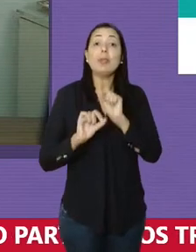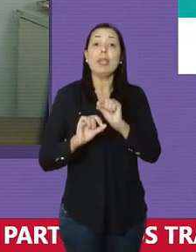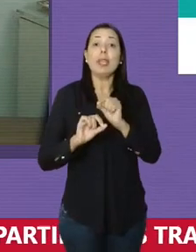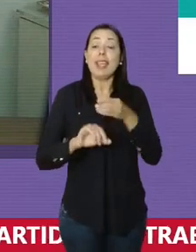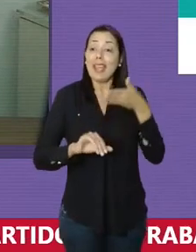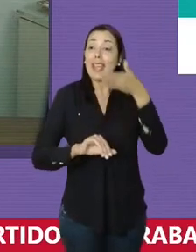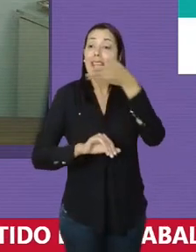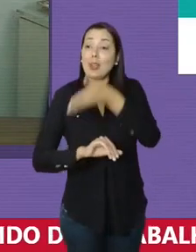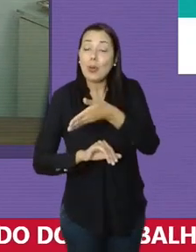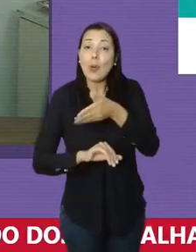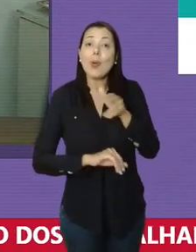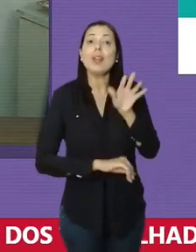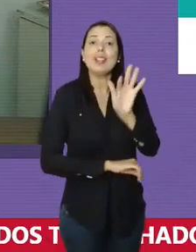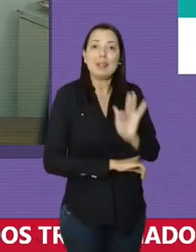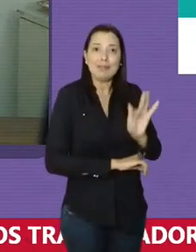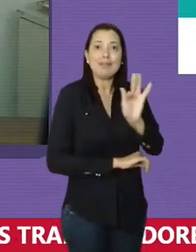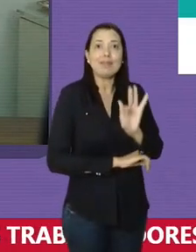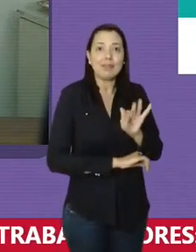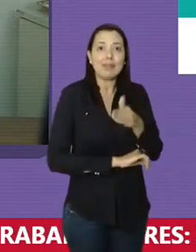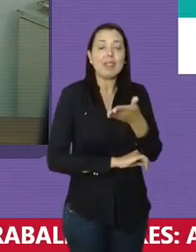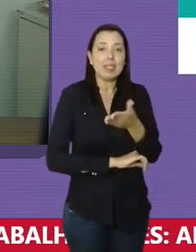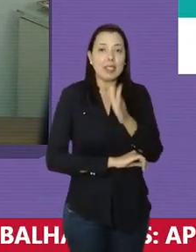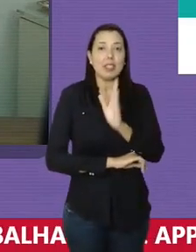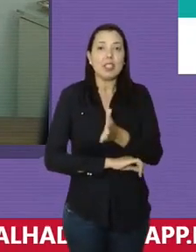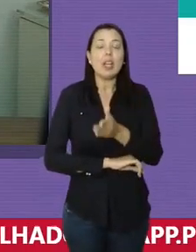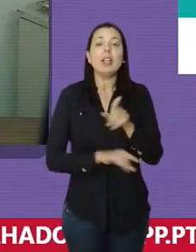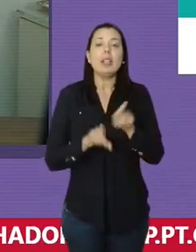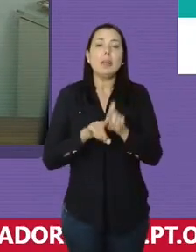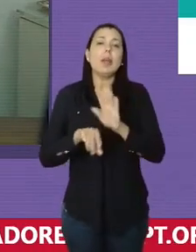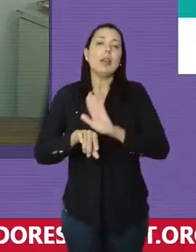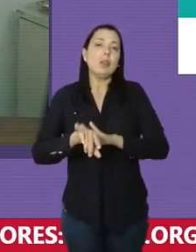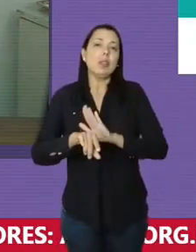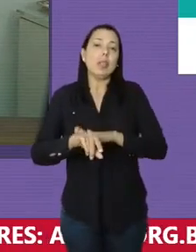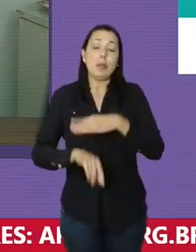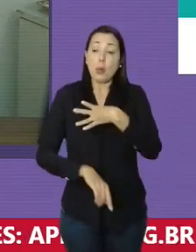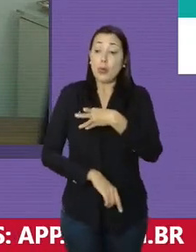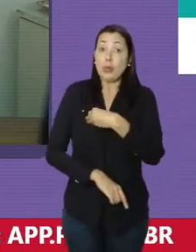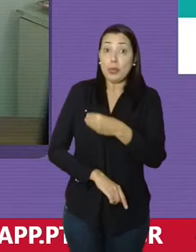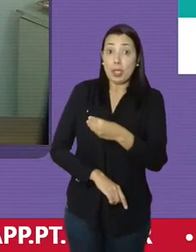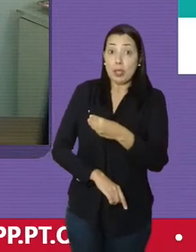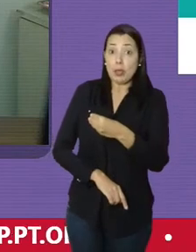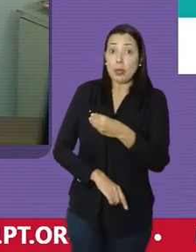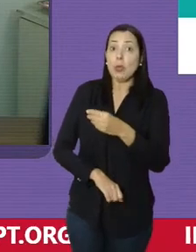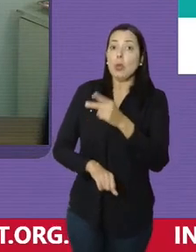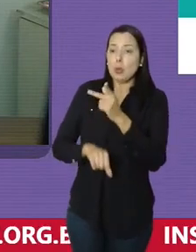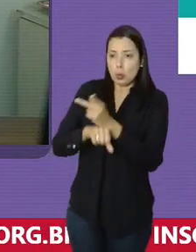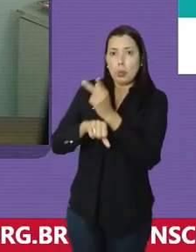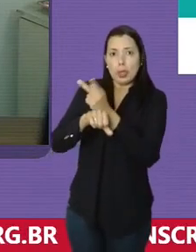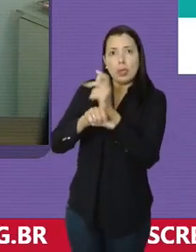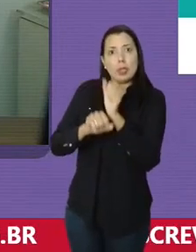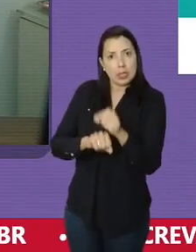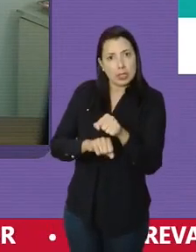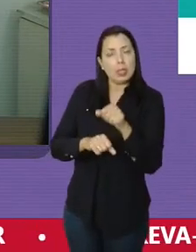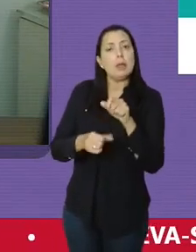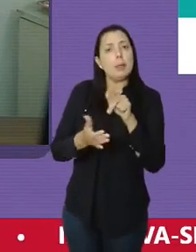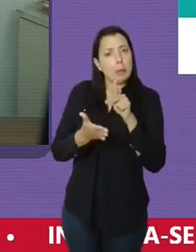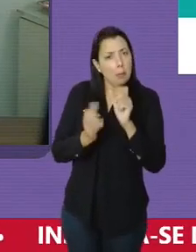pôde entrar na universidade. Como dizia-se na época, o filho Do pedreiro pode